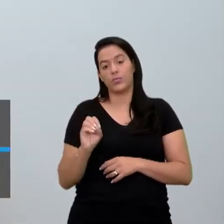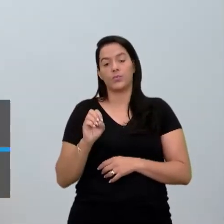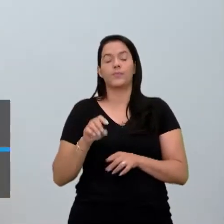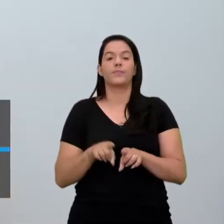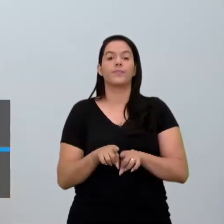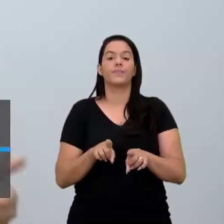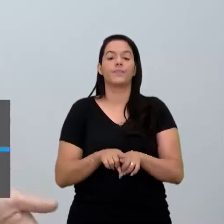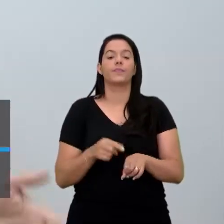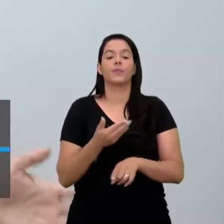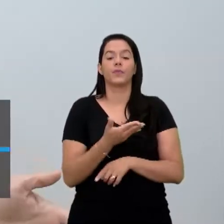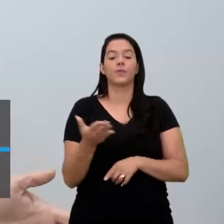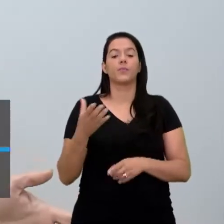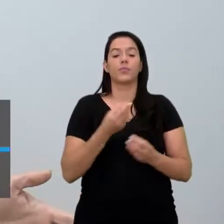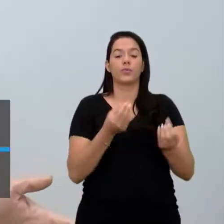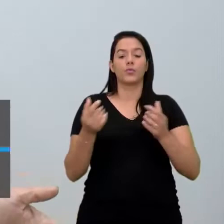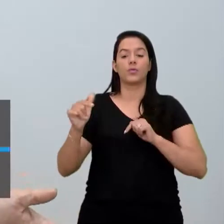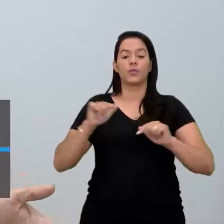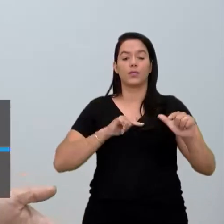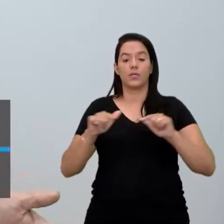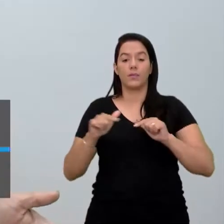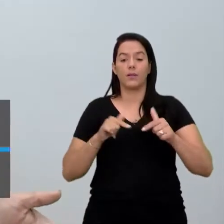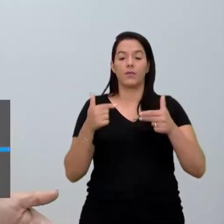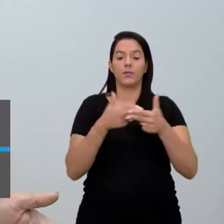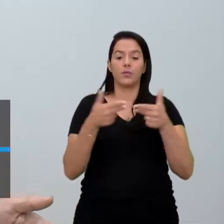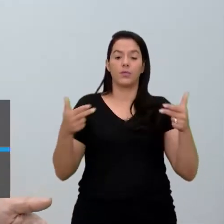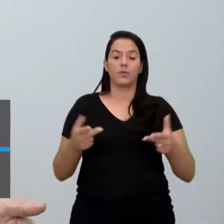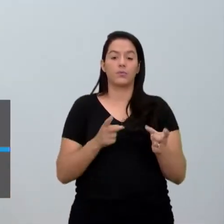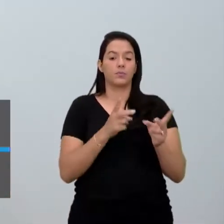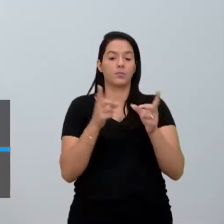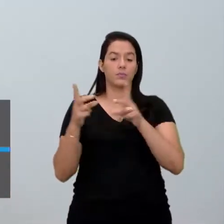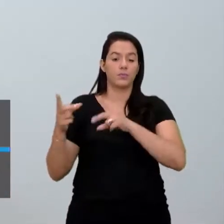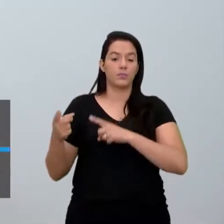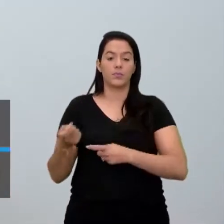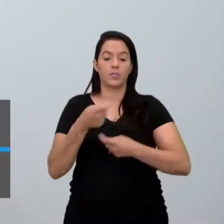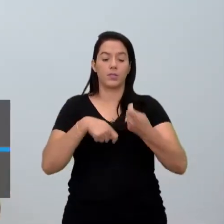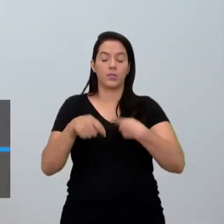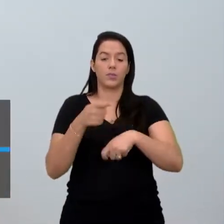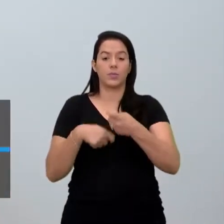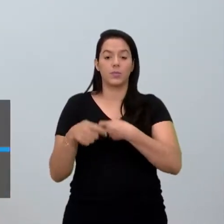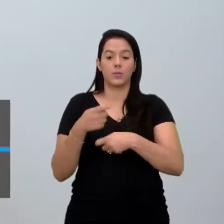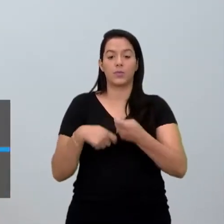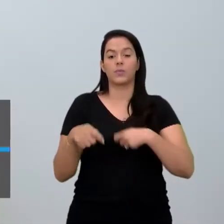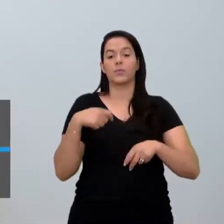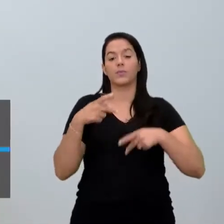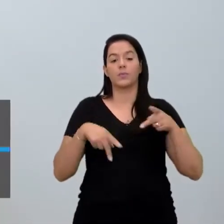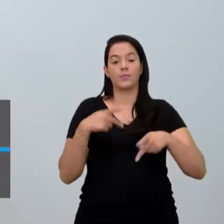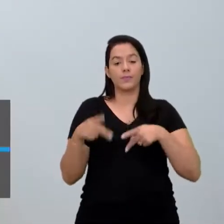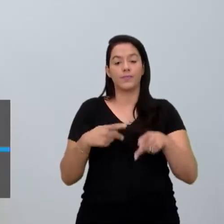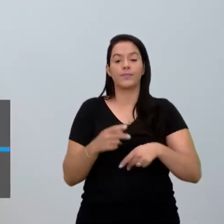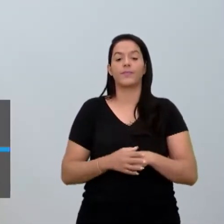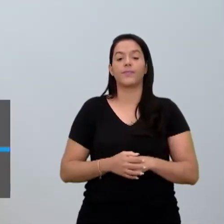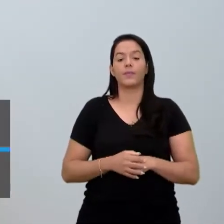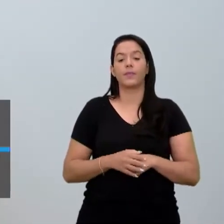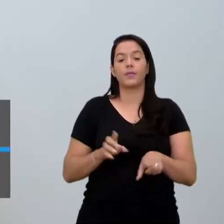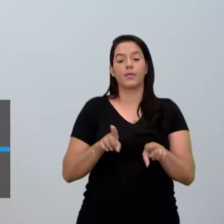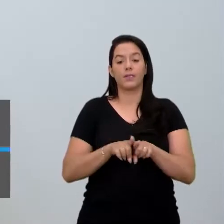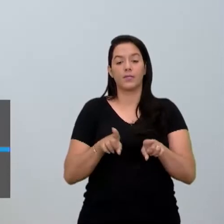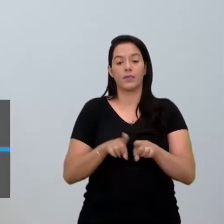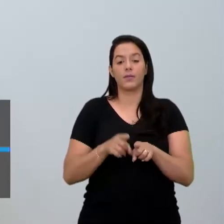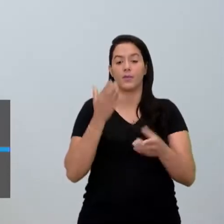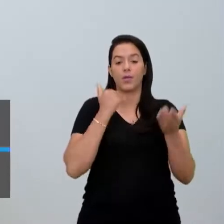deles trabalham com produtos eletrônicos, né, num comércio aí popular, e também com